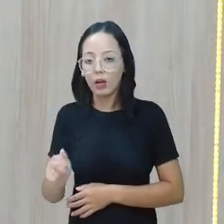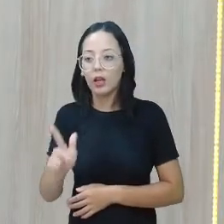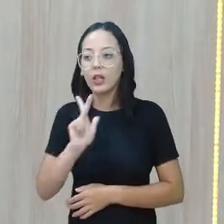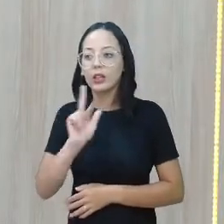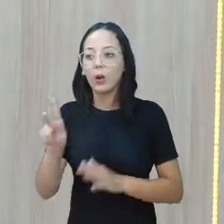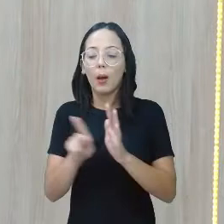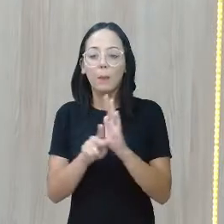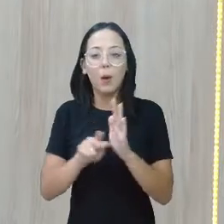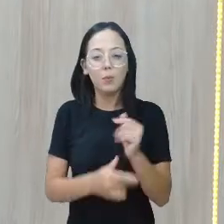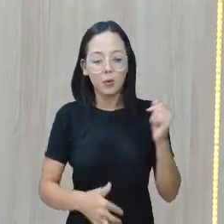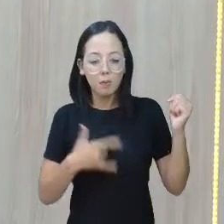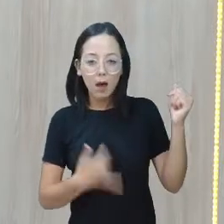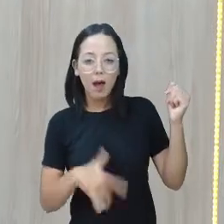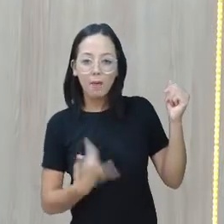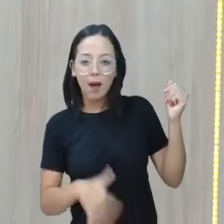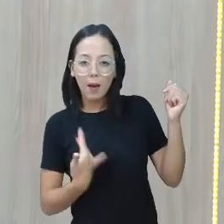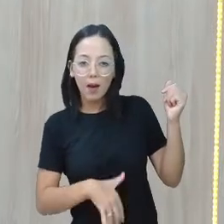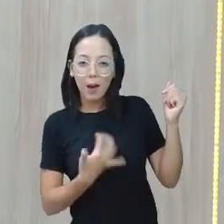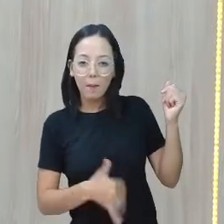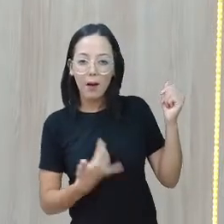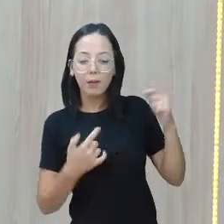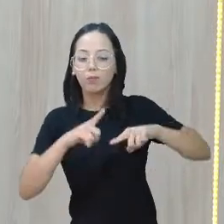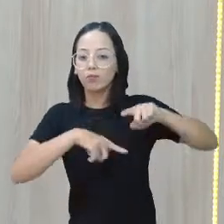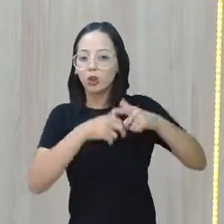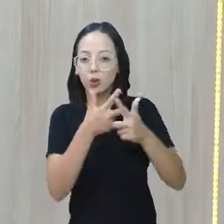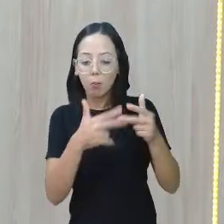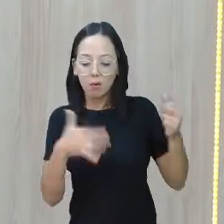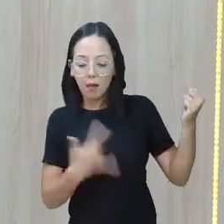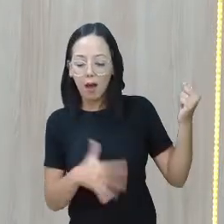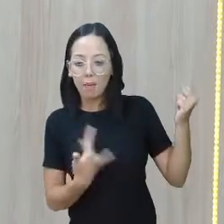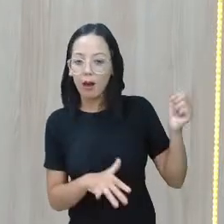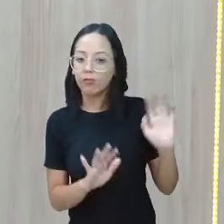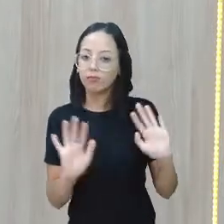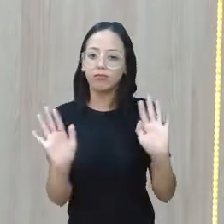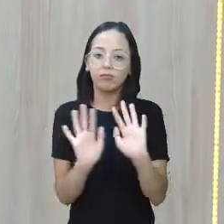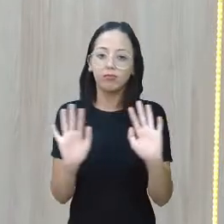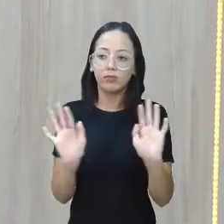guitarra elétrica, aqueles instrumentos elétricos, né?